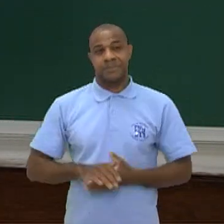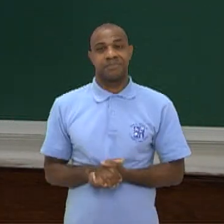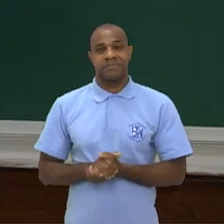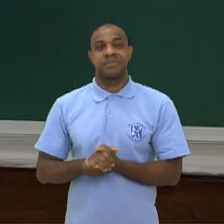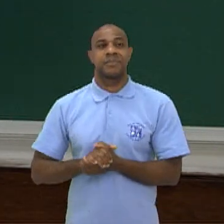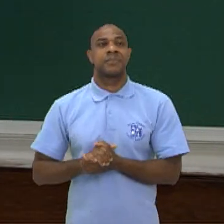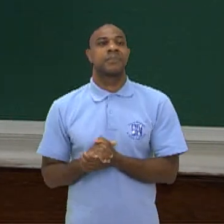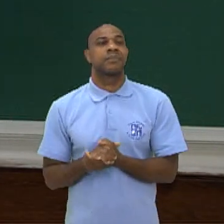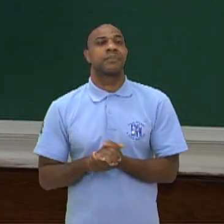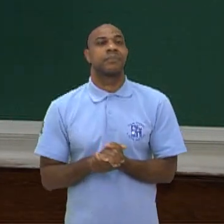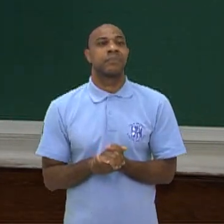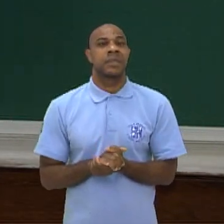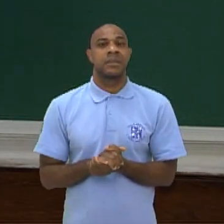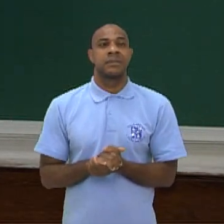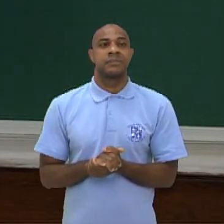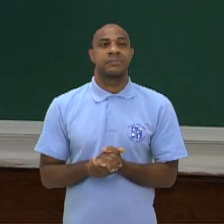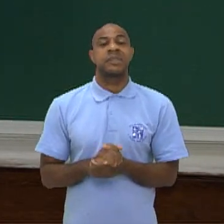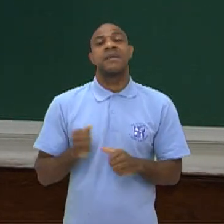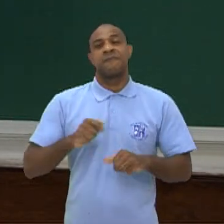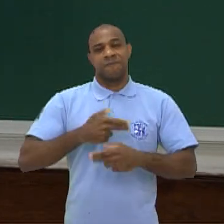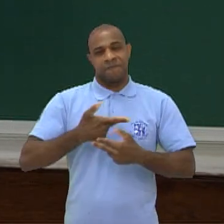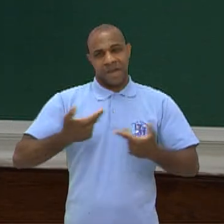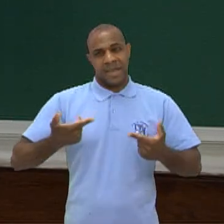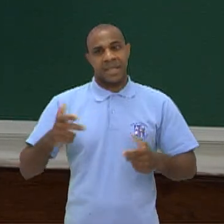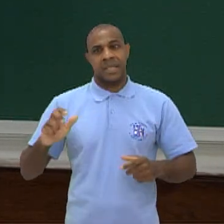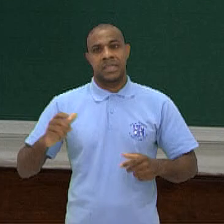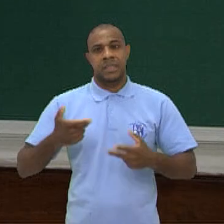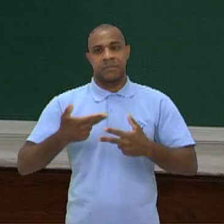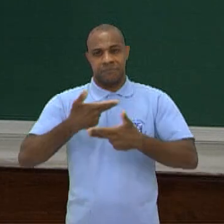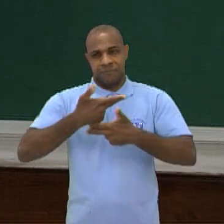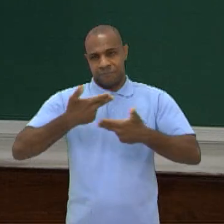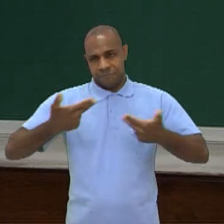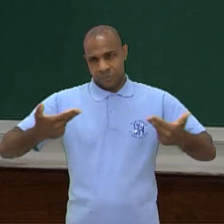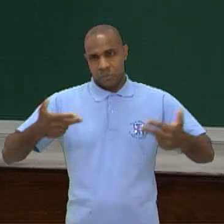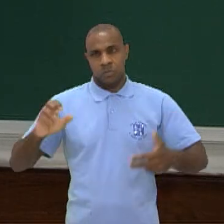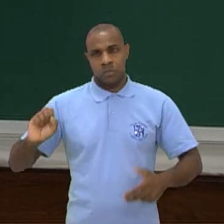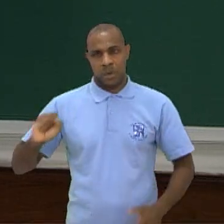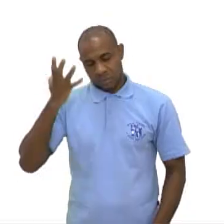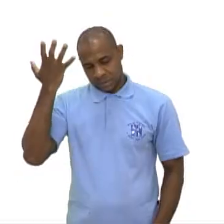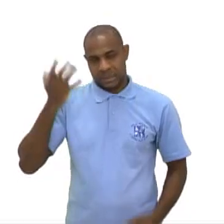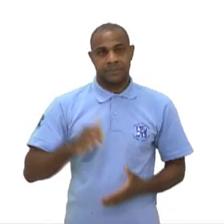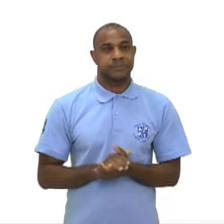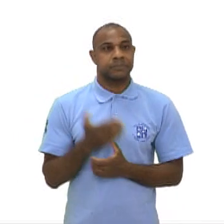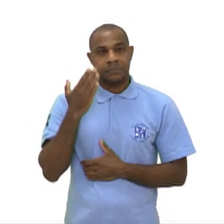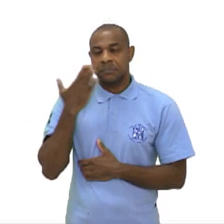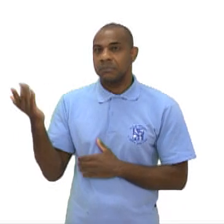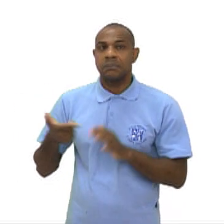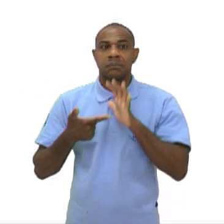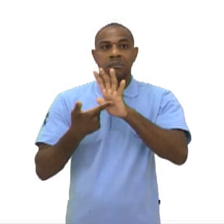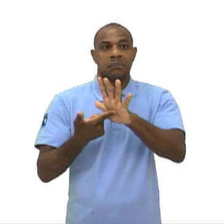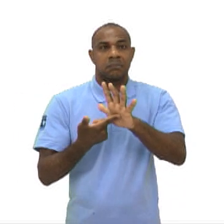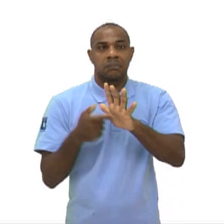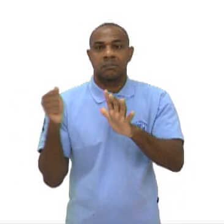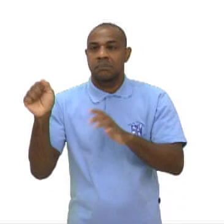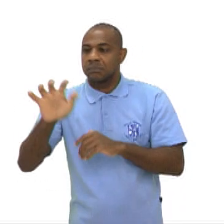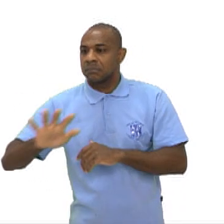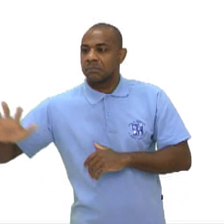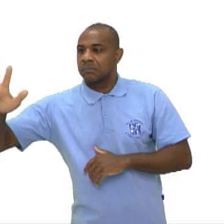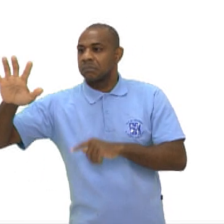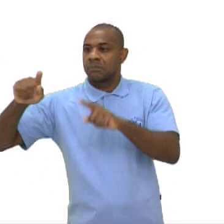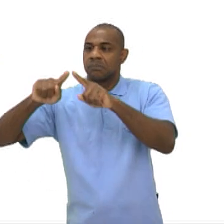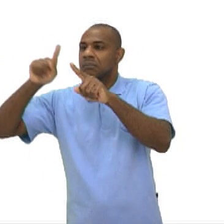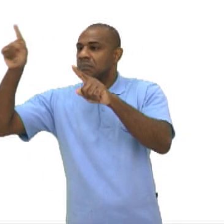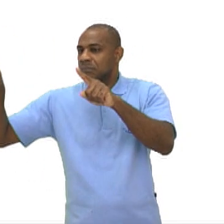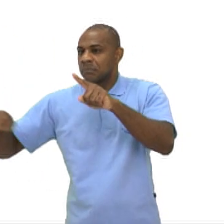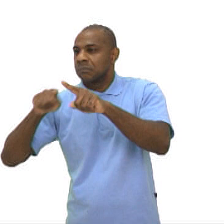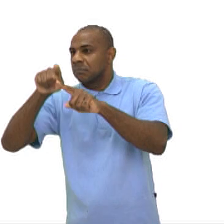várias coisas acontecem. Vamos para um exercício, gente, para ver se vocês entenderam? No esquema representado, o processo identificado pelo número 2